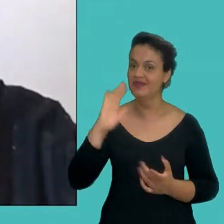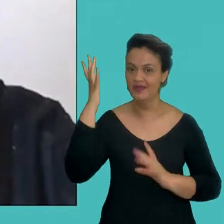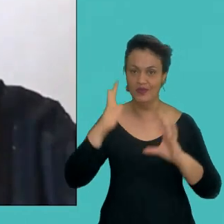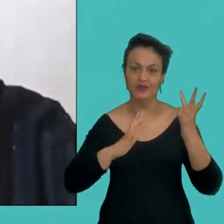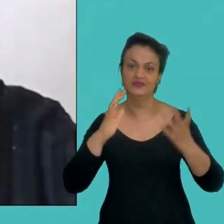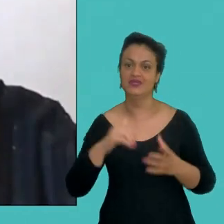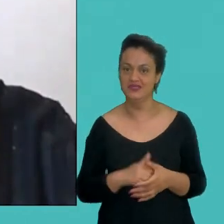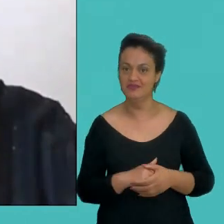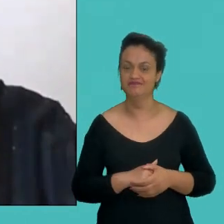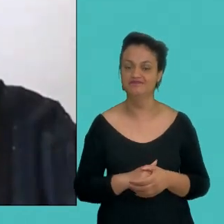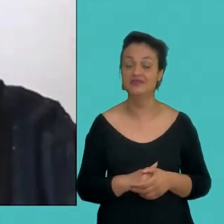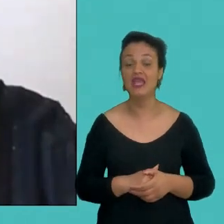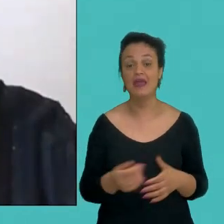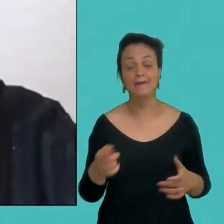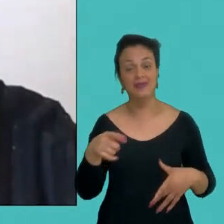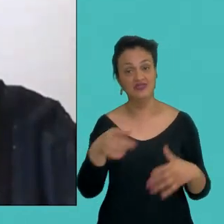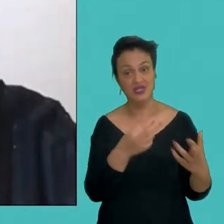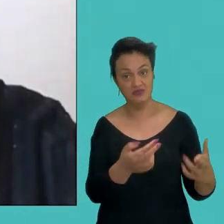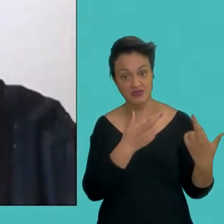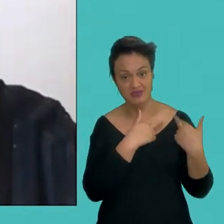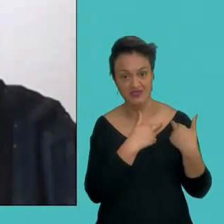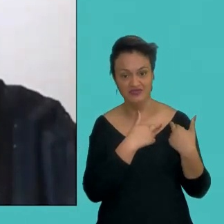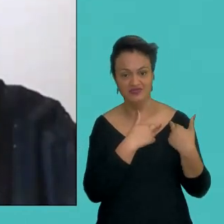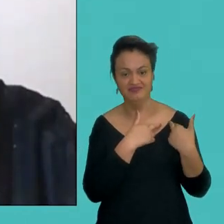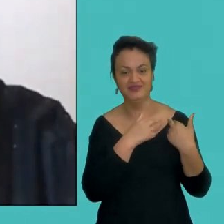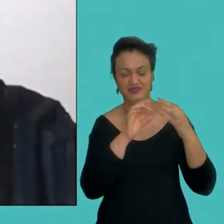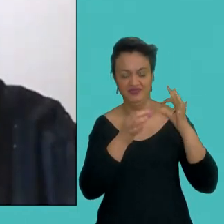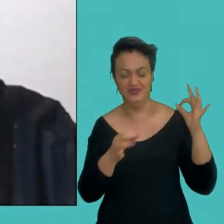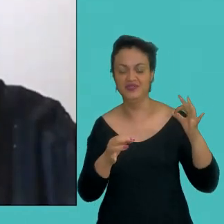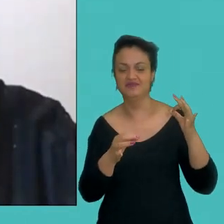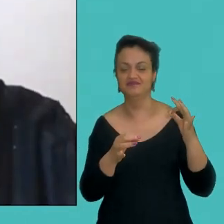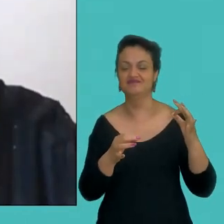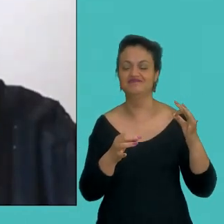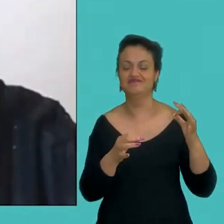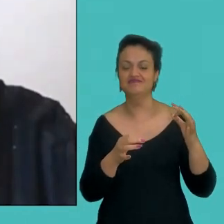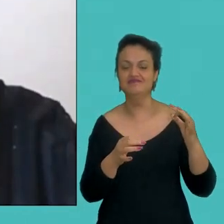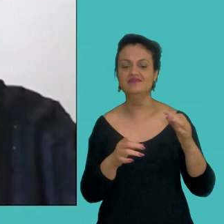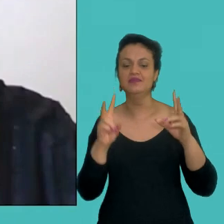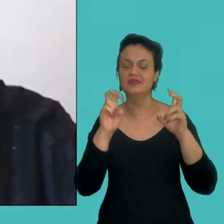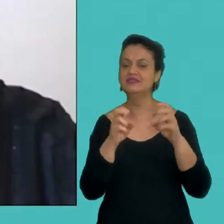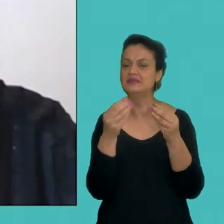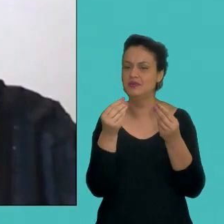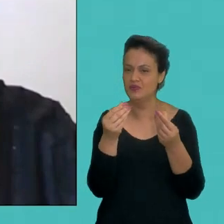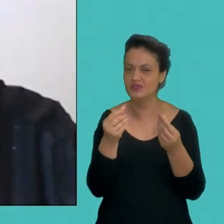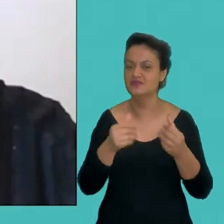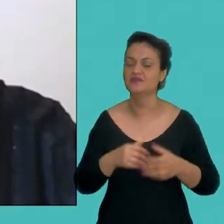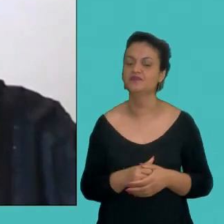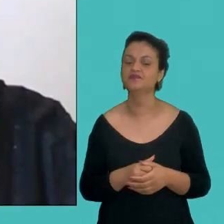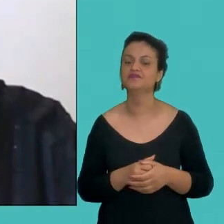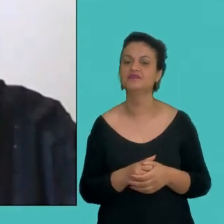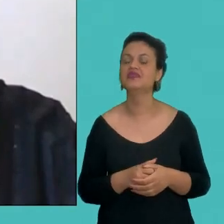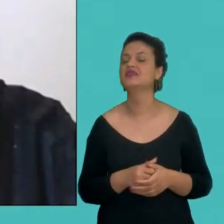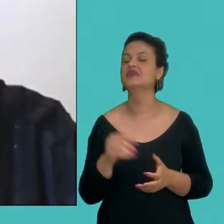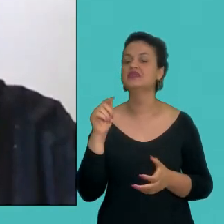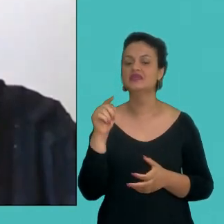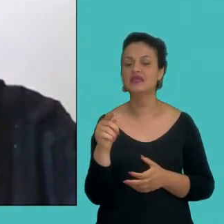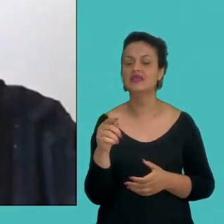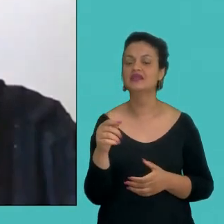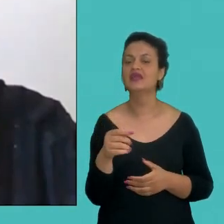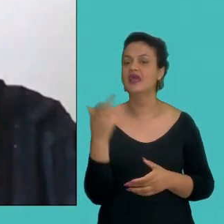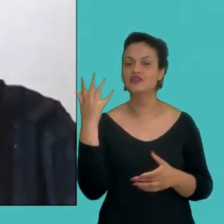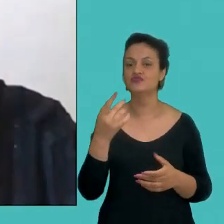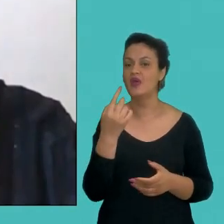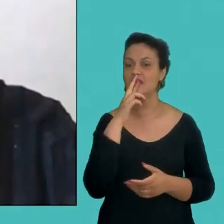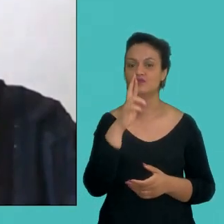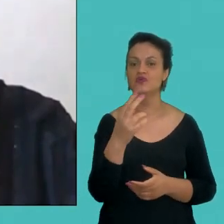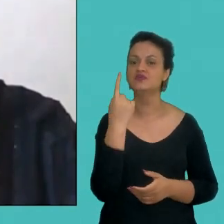brutal, aconteceu. Então, parte da responsabilidade, eu estou me estendendo nessa resposta porque esse assunto é muito sensível.